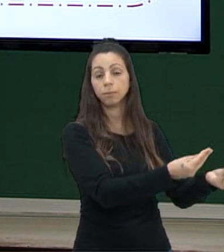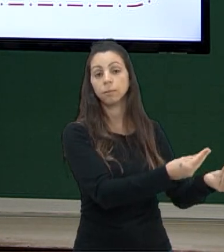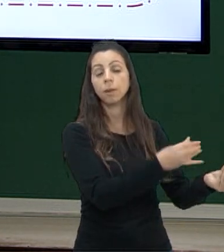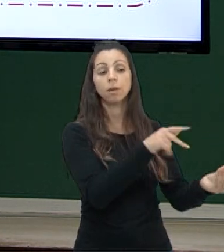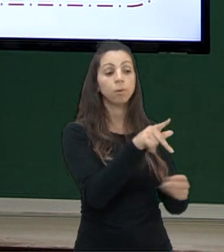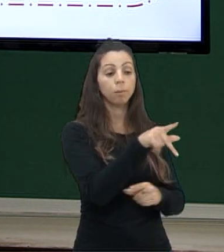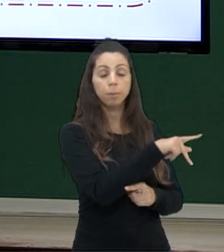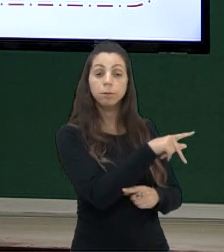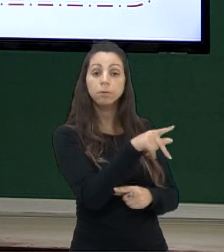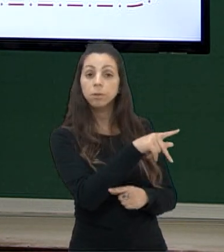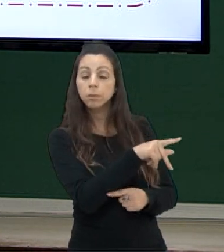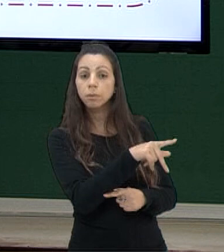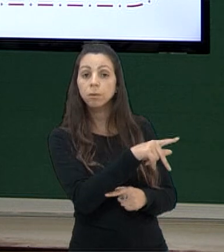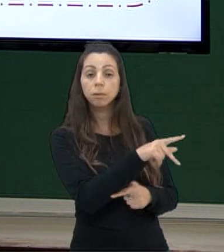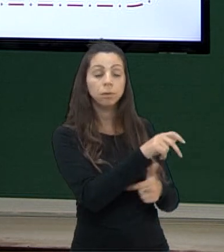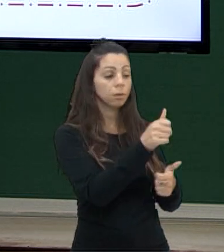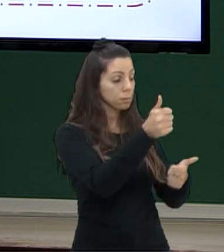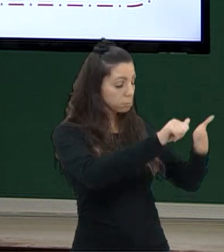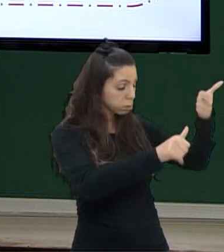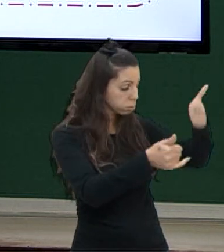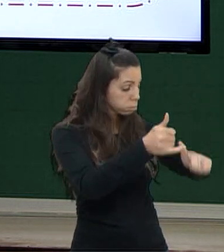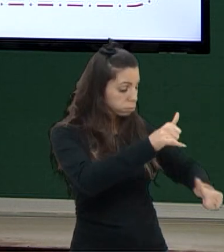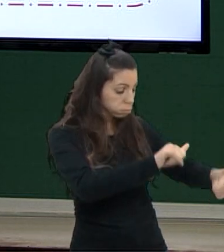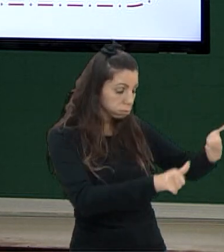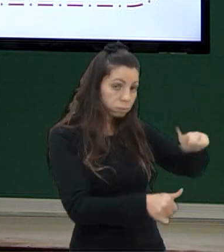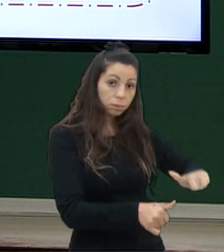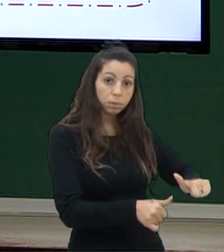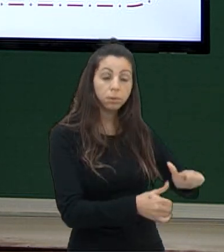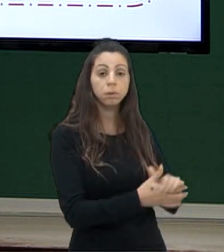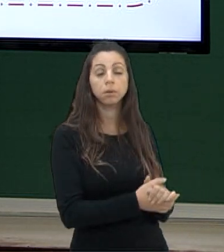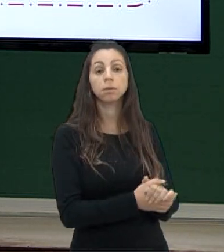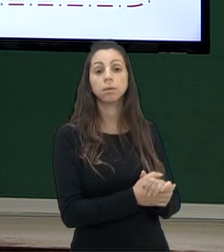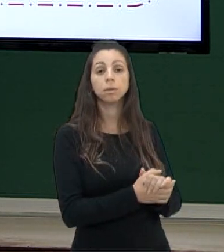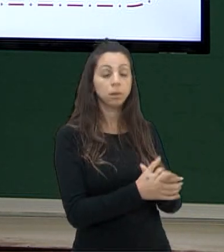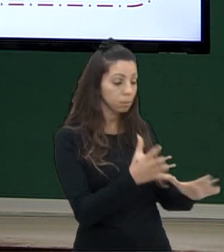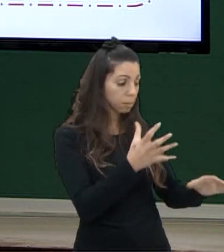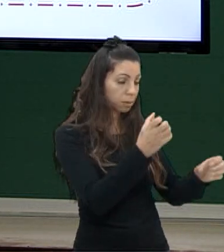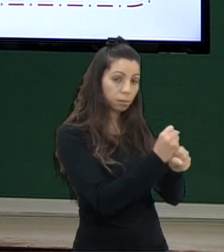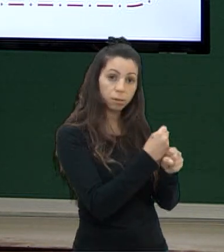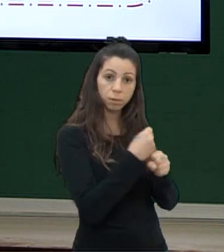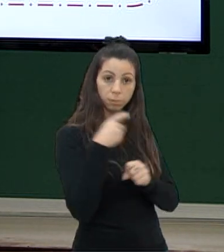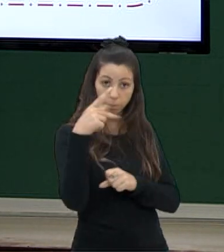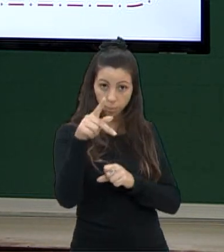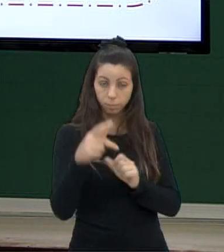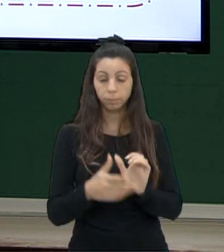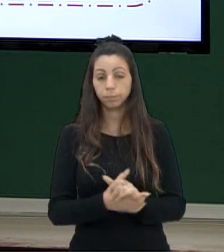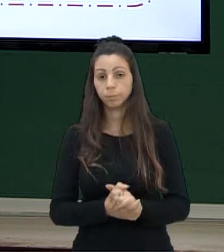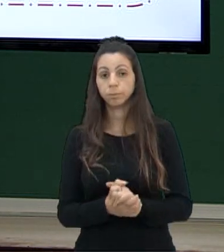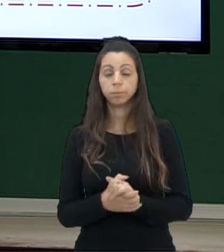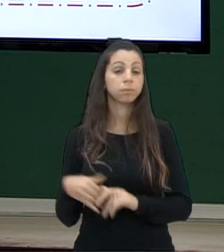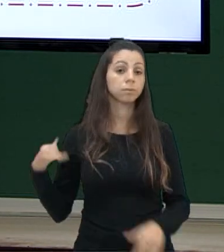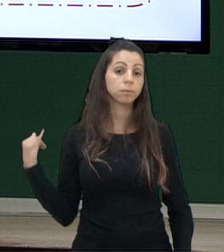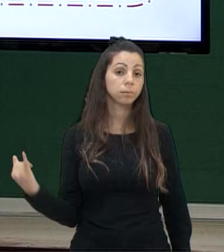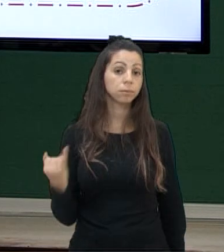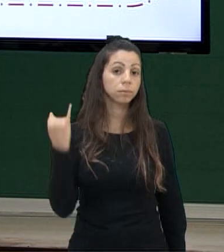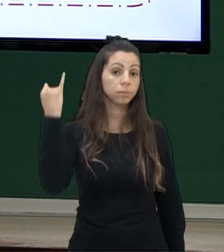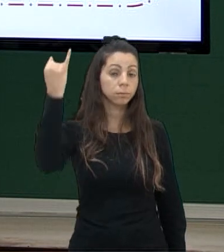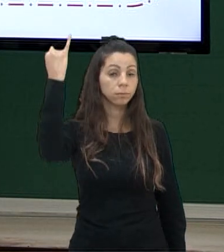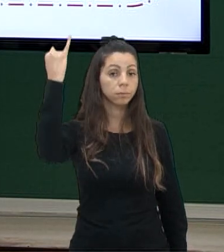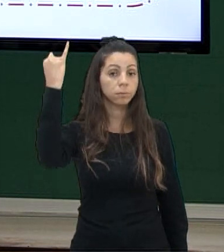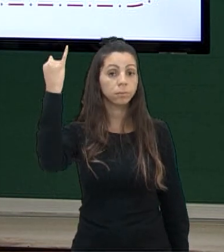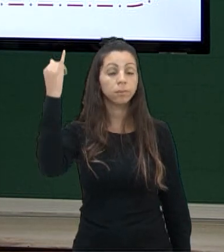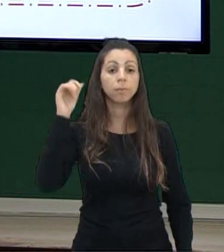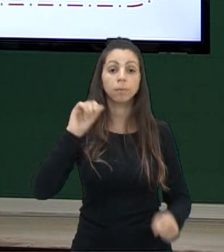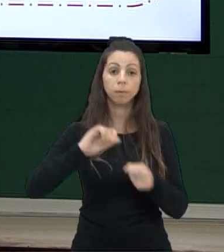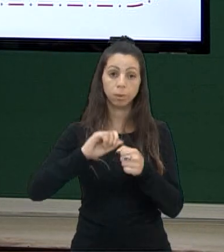seu professor ou professora possa corrigir essas atividades e atribuir uma nota para você. Então é muito importante que você